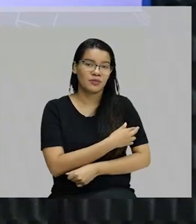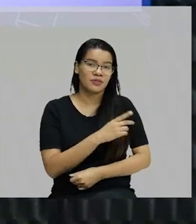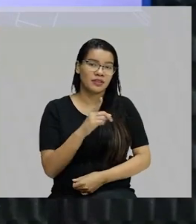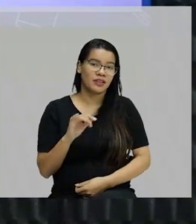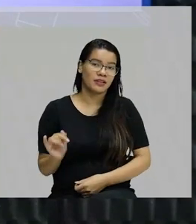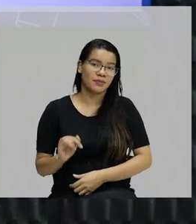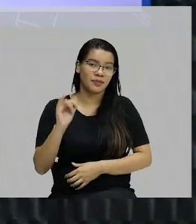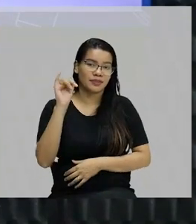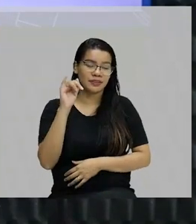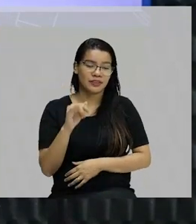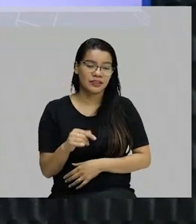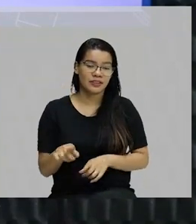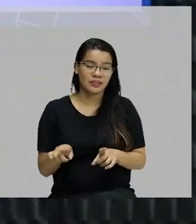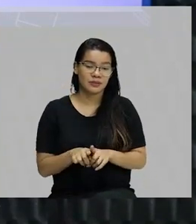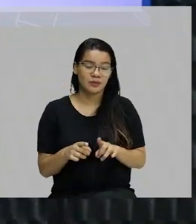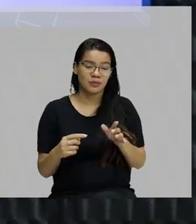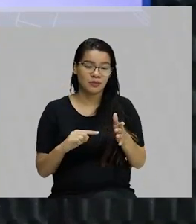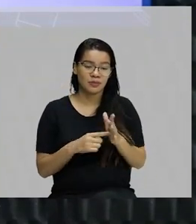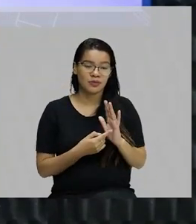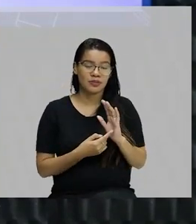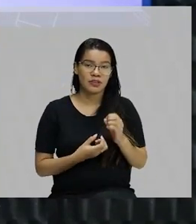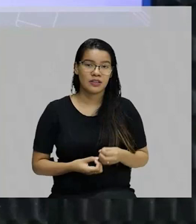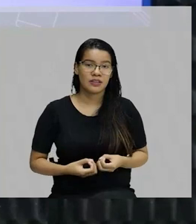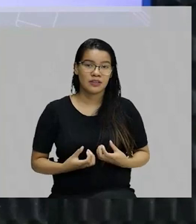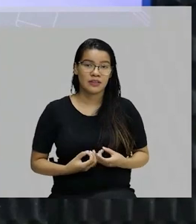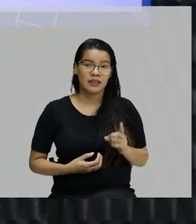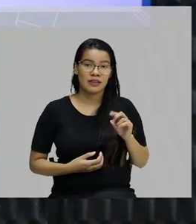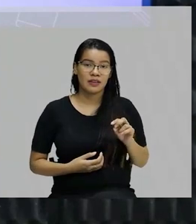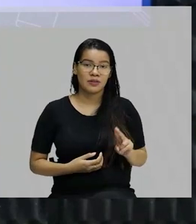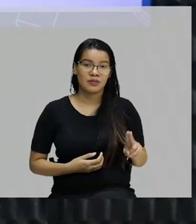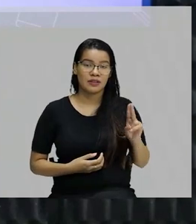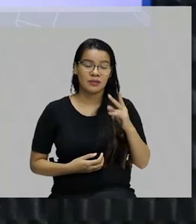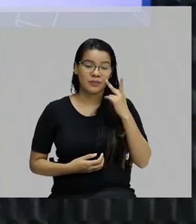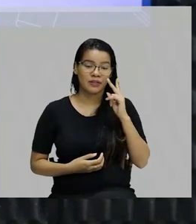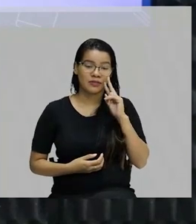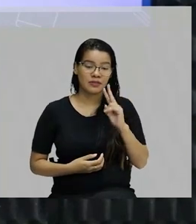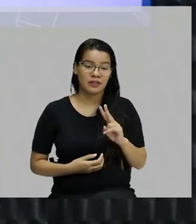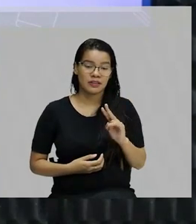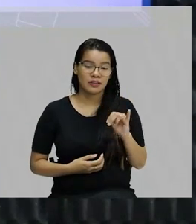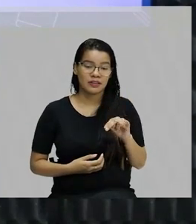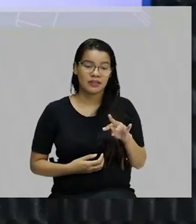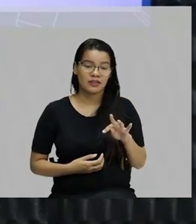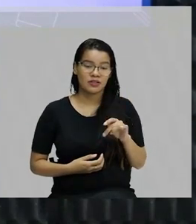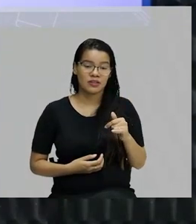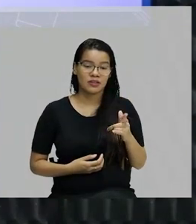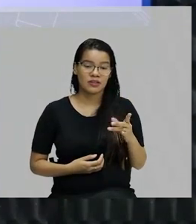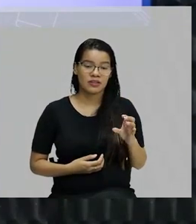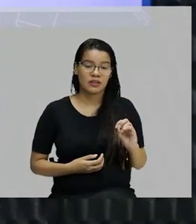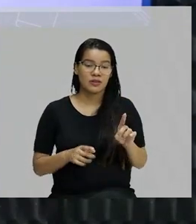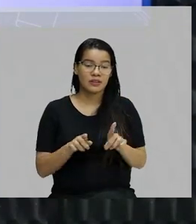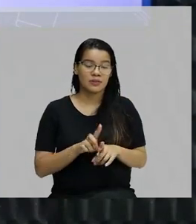importante o ponto de exclamação é usado para acompanhar as interjeições E intensificar as mensagens